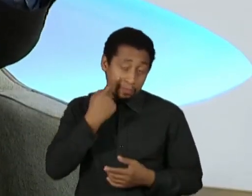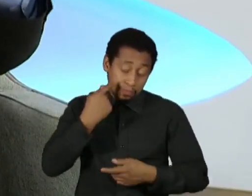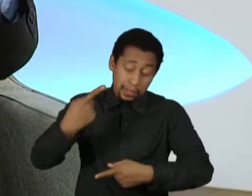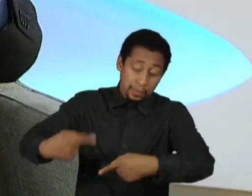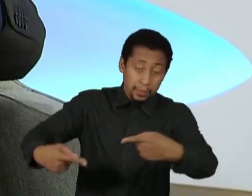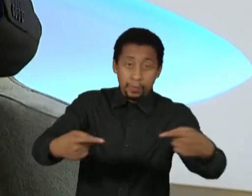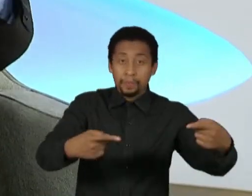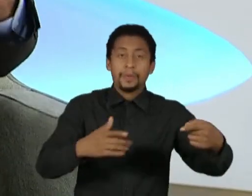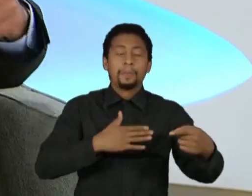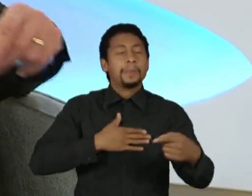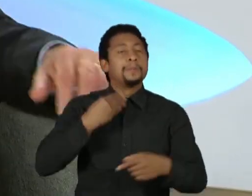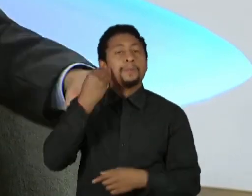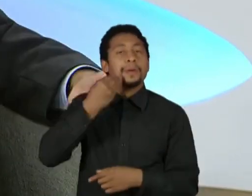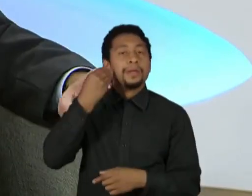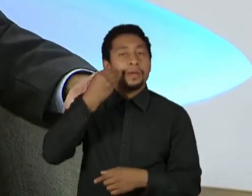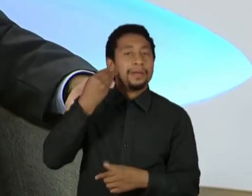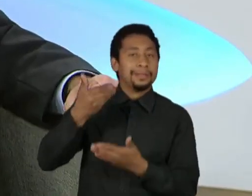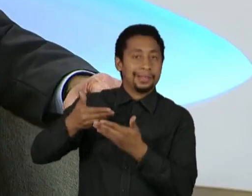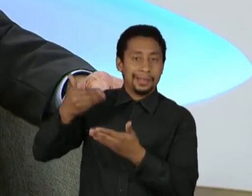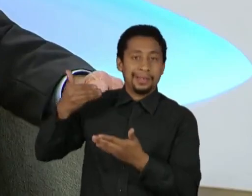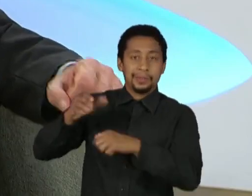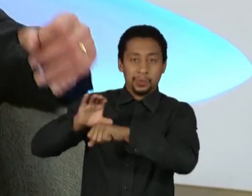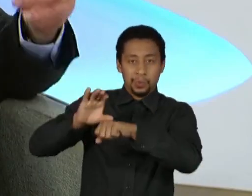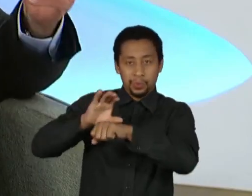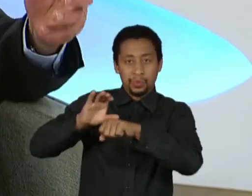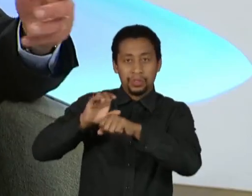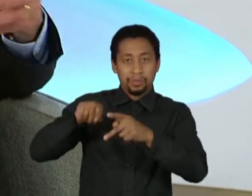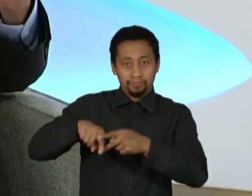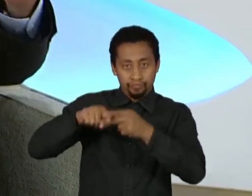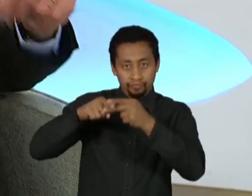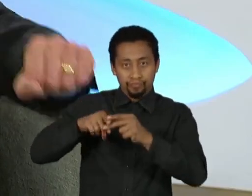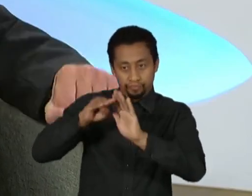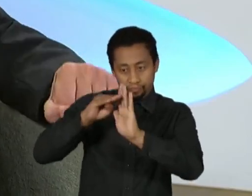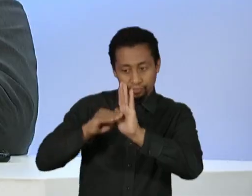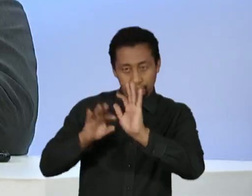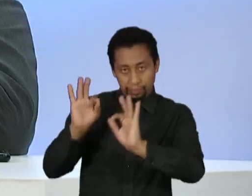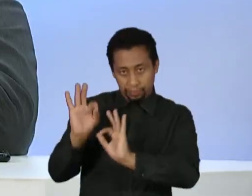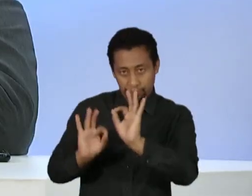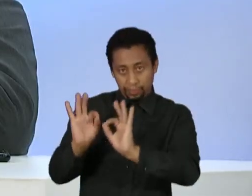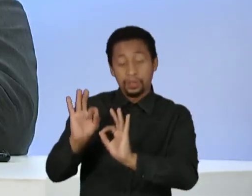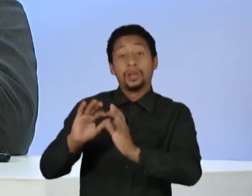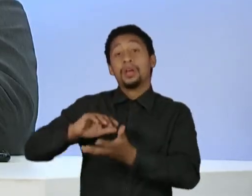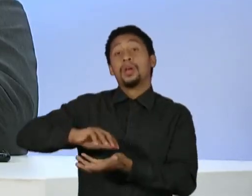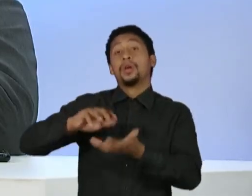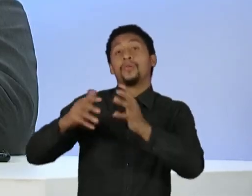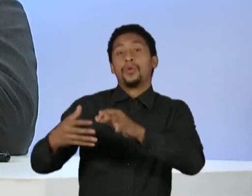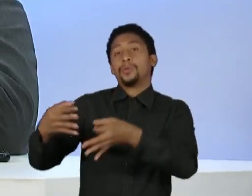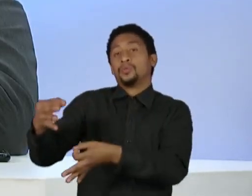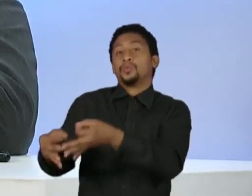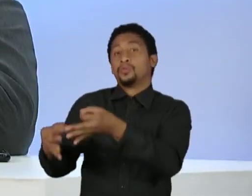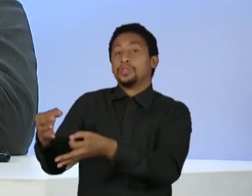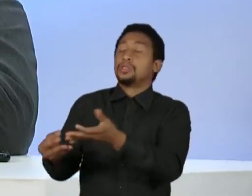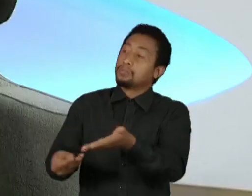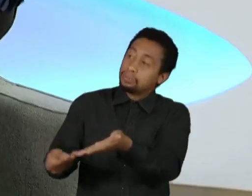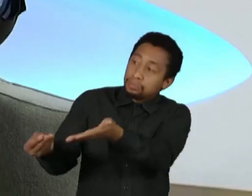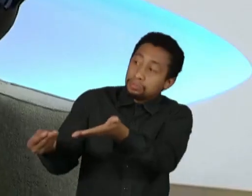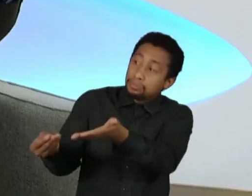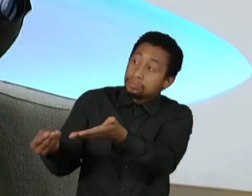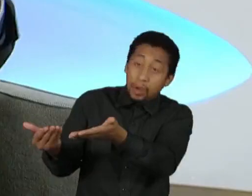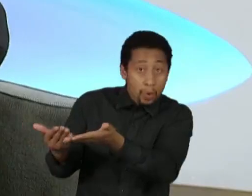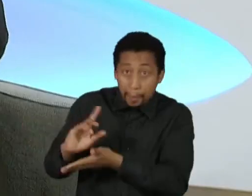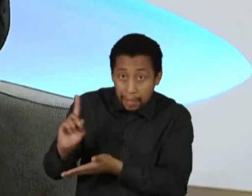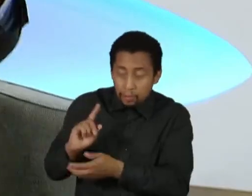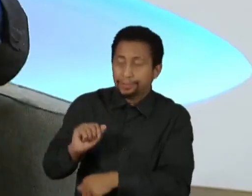uma experiência por exemplo nós discutimos na revisão Constitucional a questão da reforma do Judiciário naquele momento não passou depois